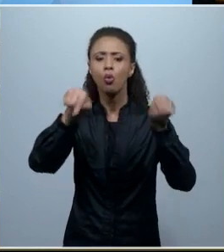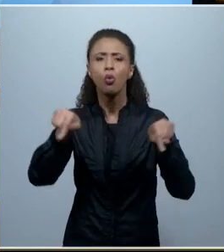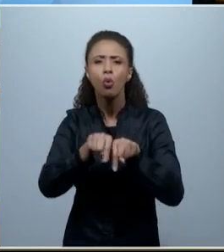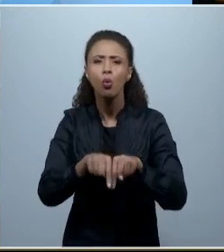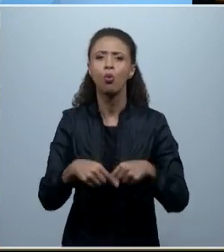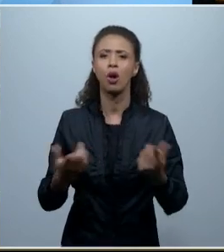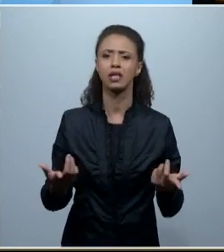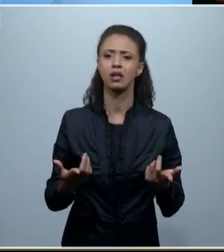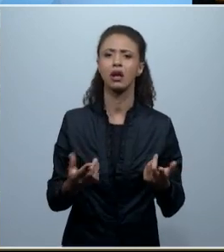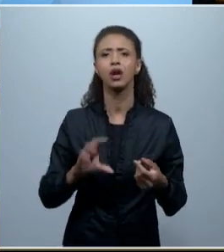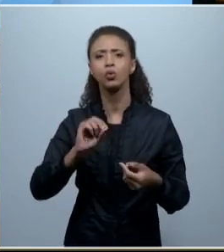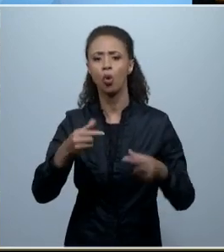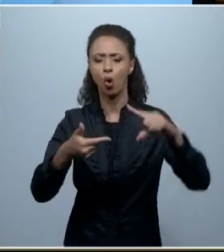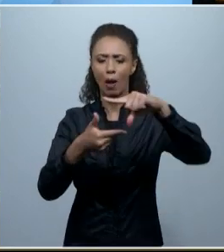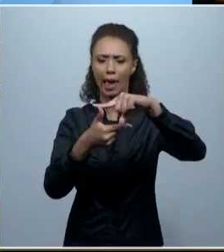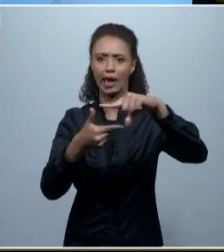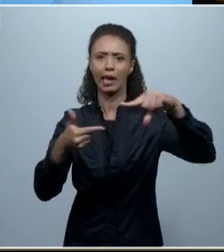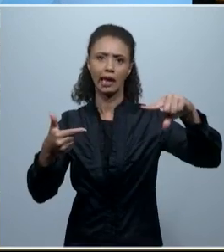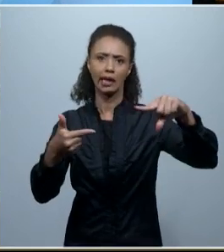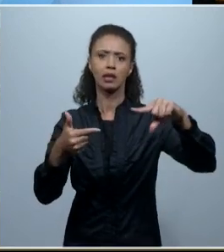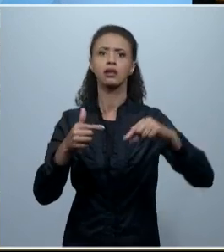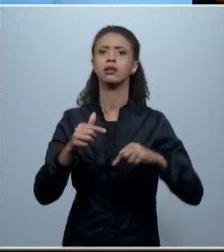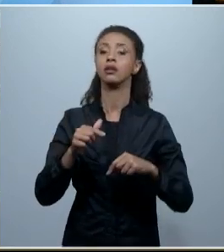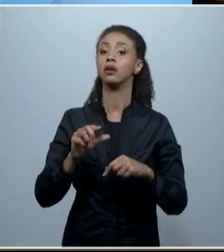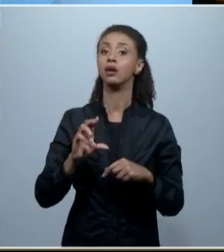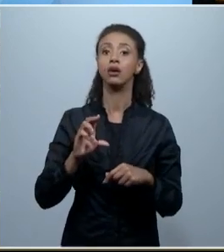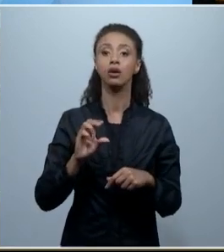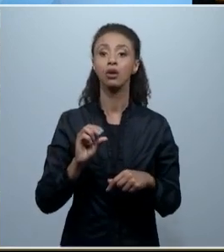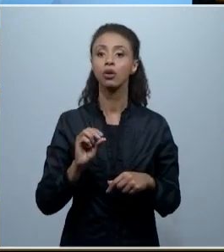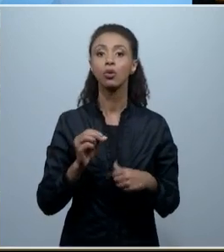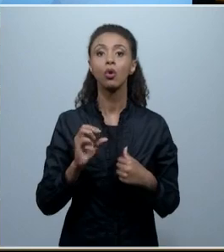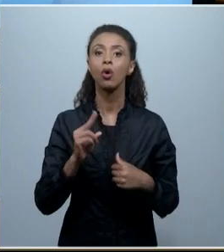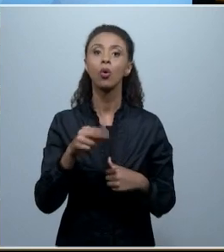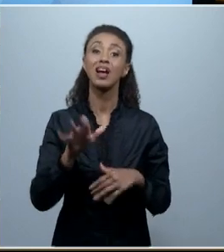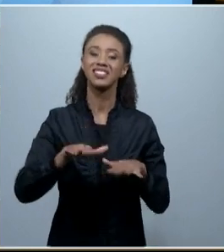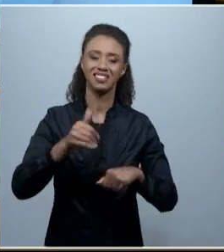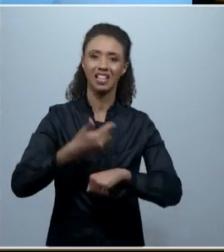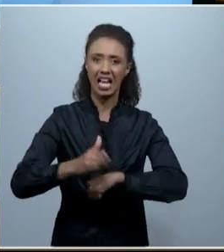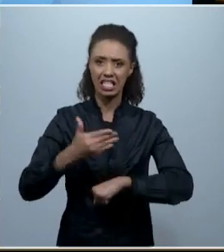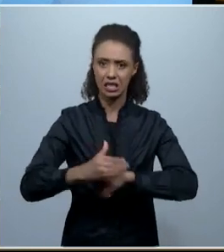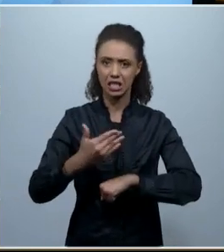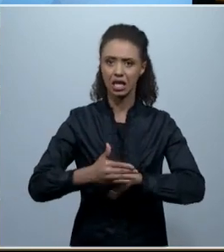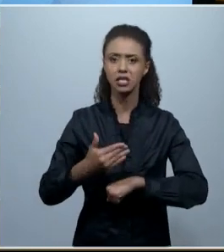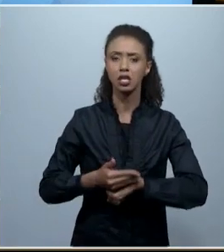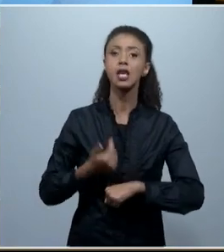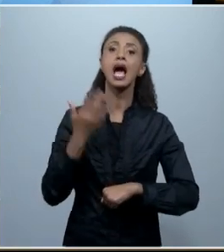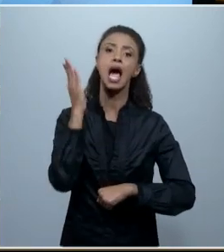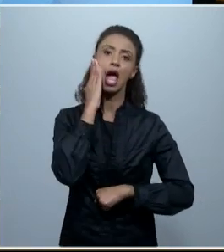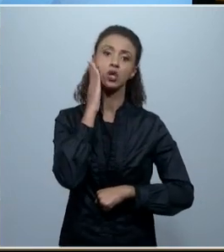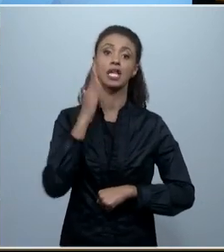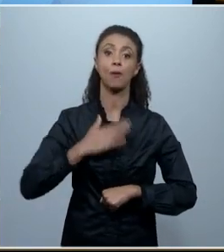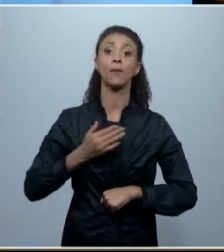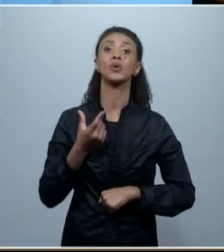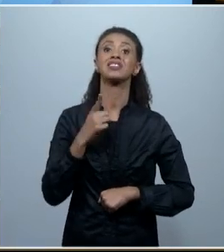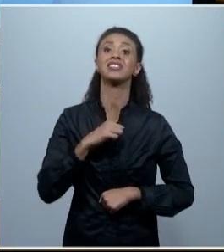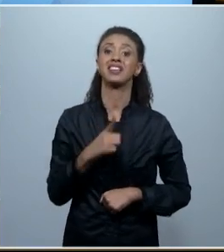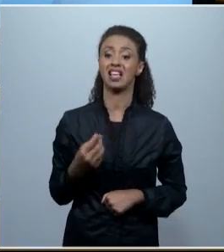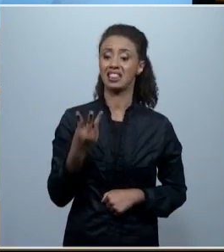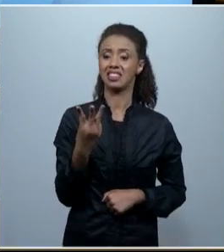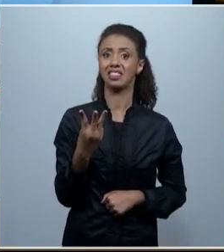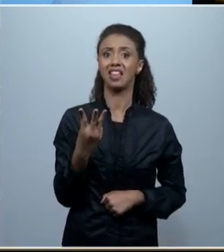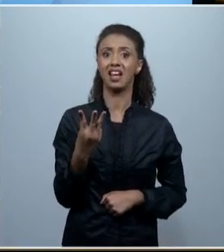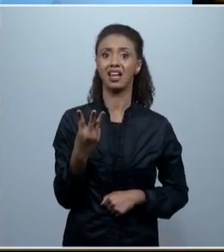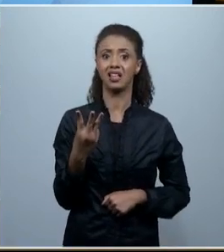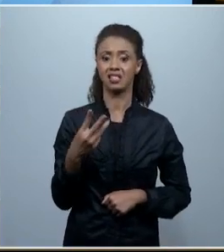vezes está resolvendo um exercício e você sabe que o quadrilátero tem três ângulos retos e daí segue que ele também